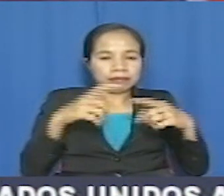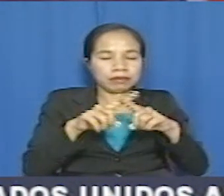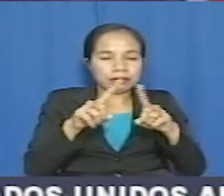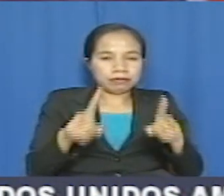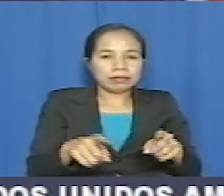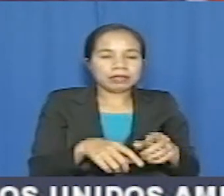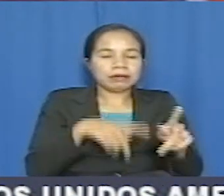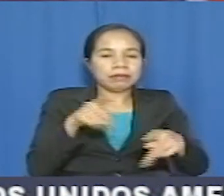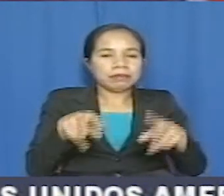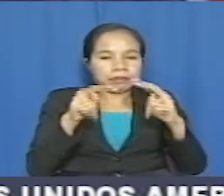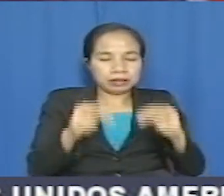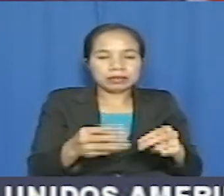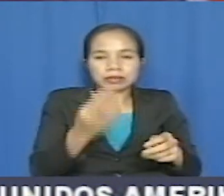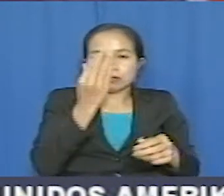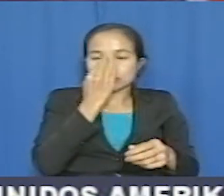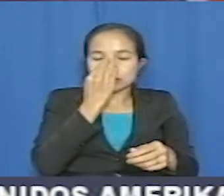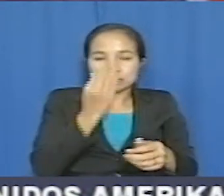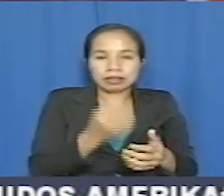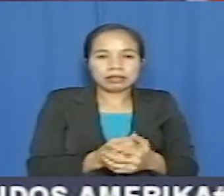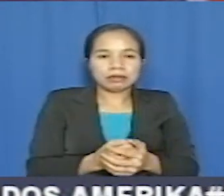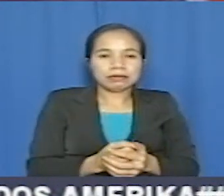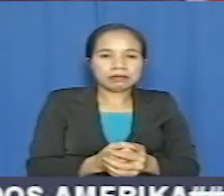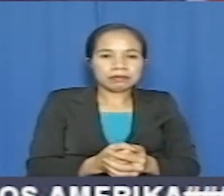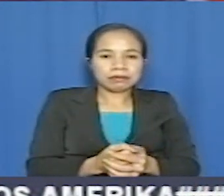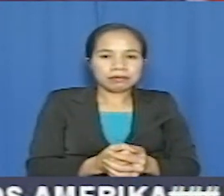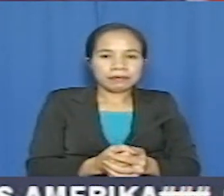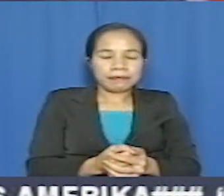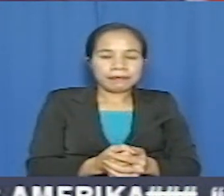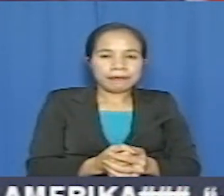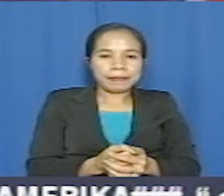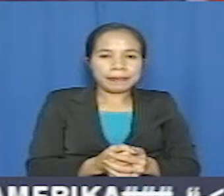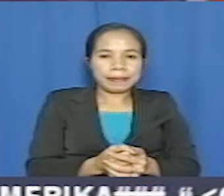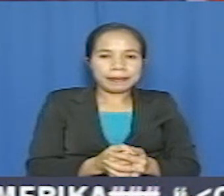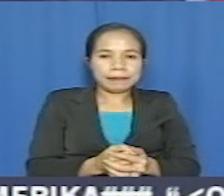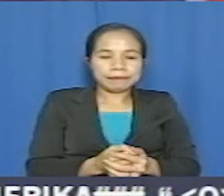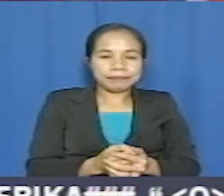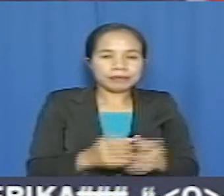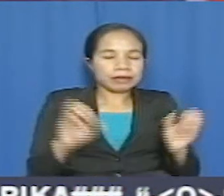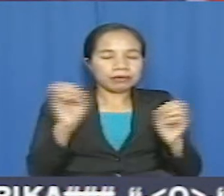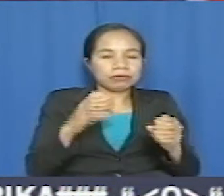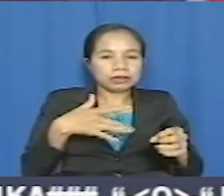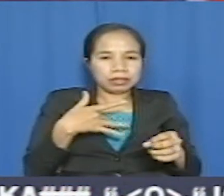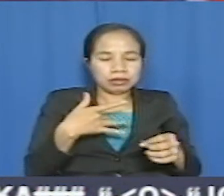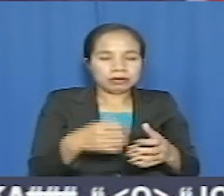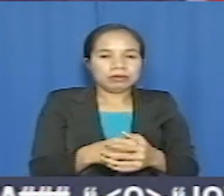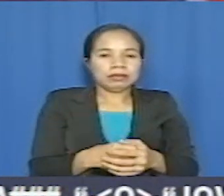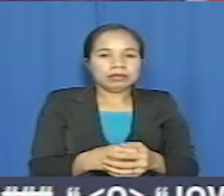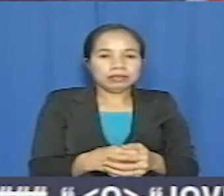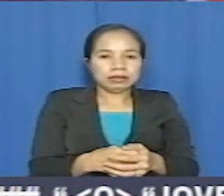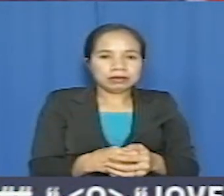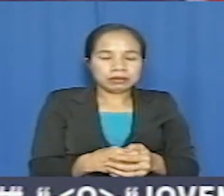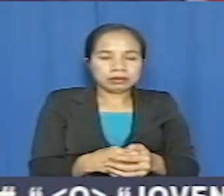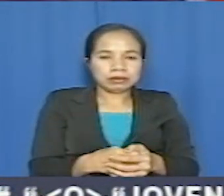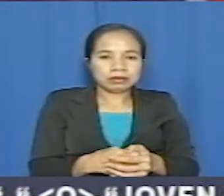mais bem precisa oxigênio mais ho né bem mas tá numa lá consciente ou não então precisa tu baixa